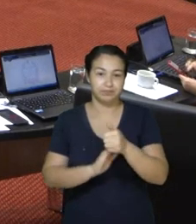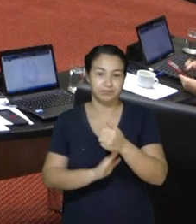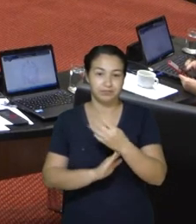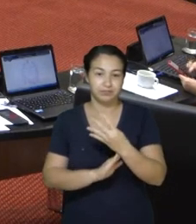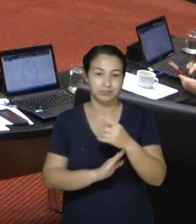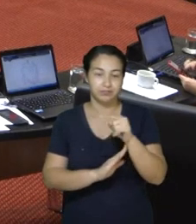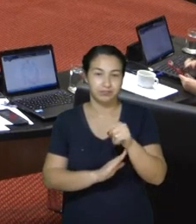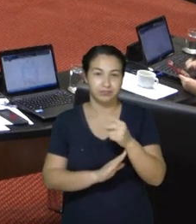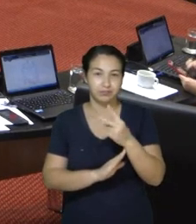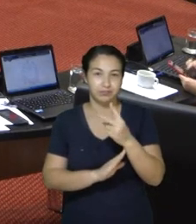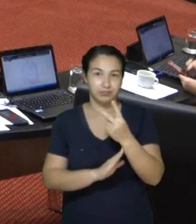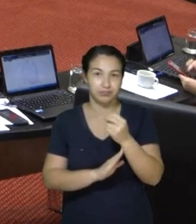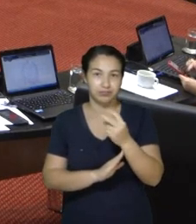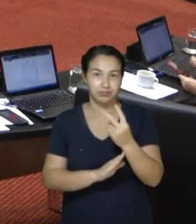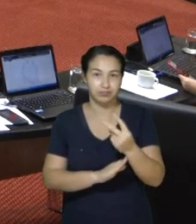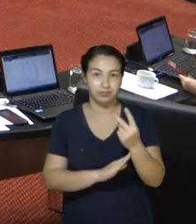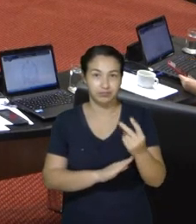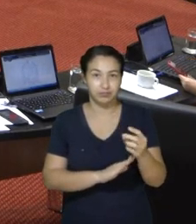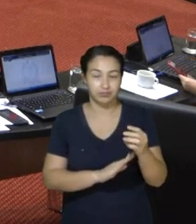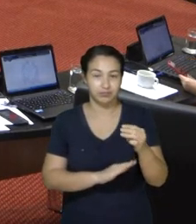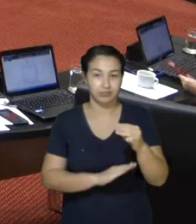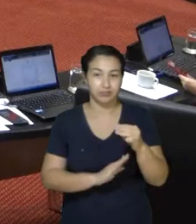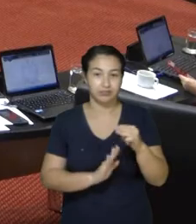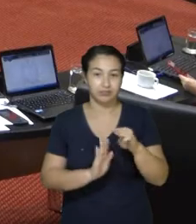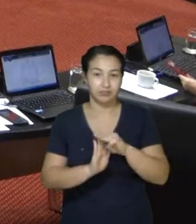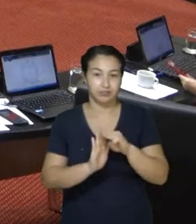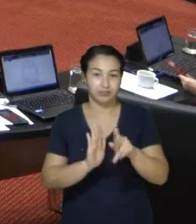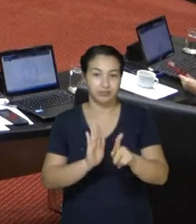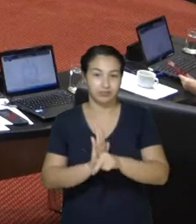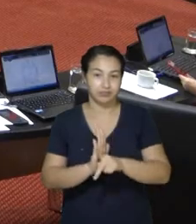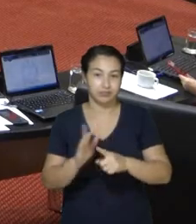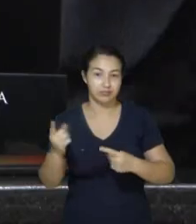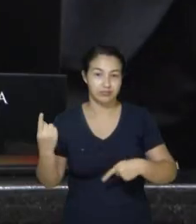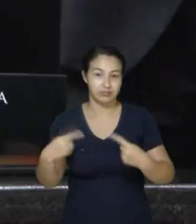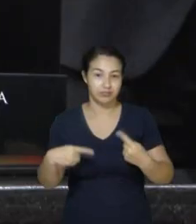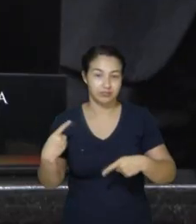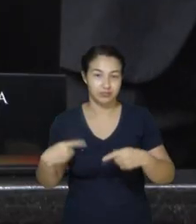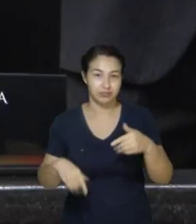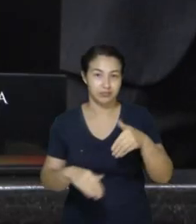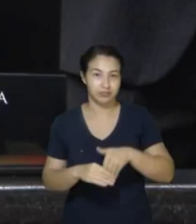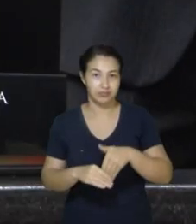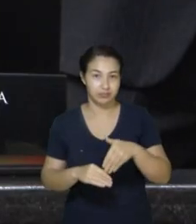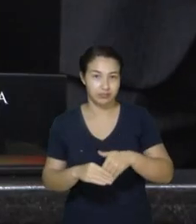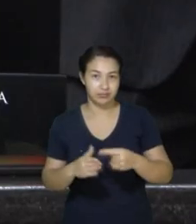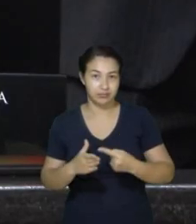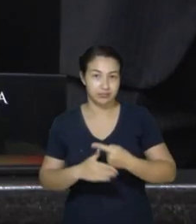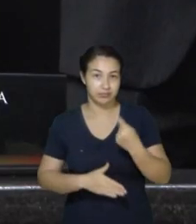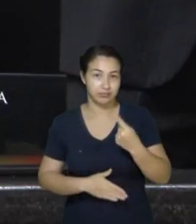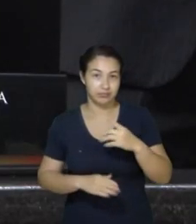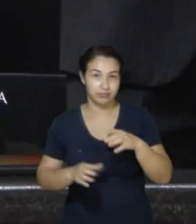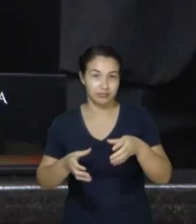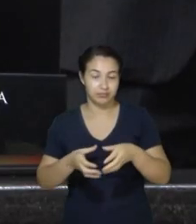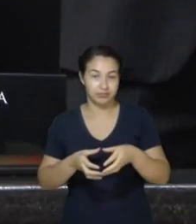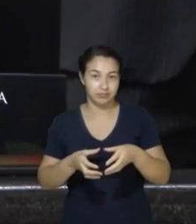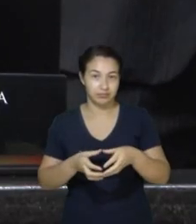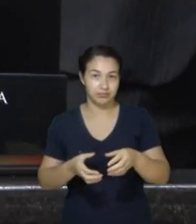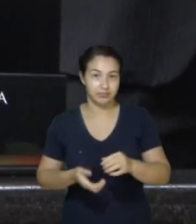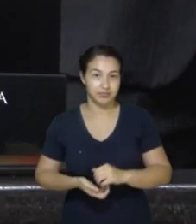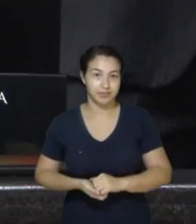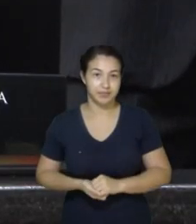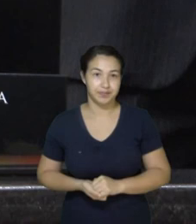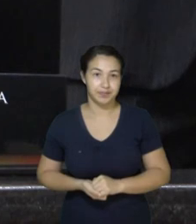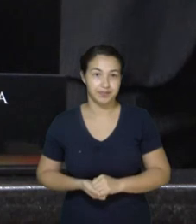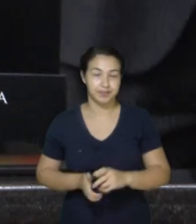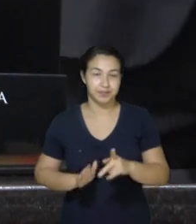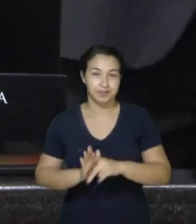14.2/2022 do Ministério Público. Discussão e votação em primeiro turno do